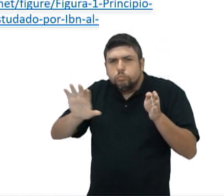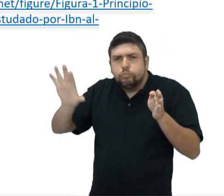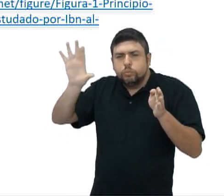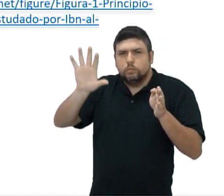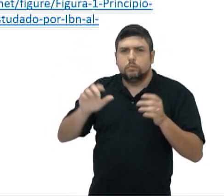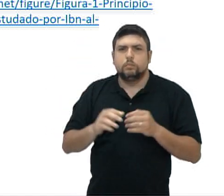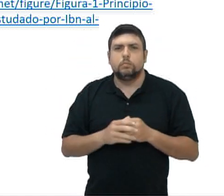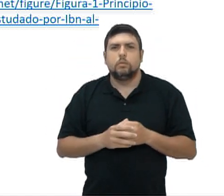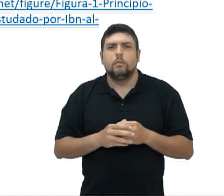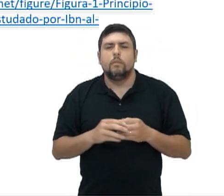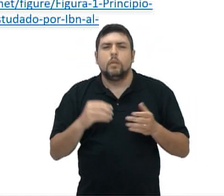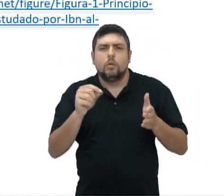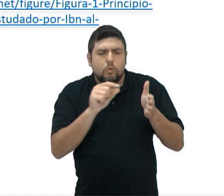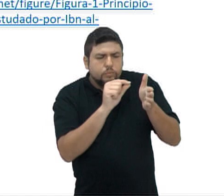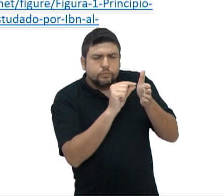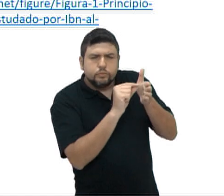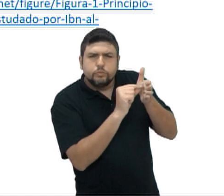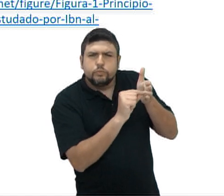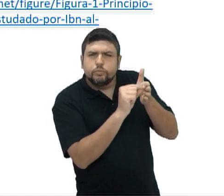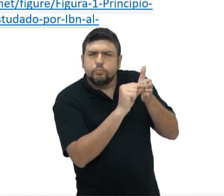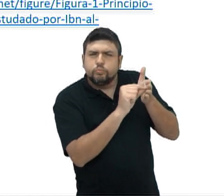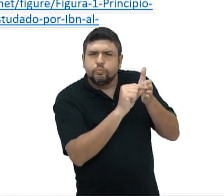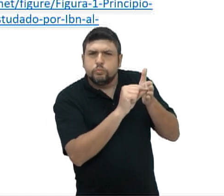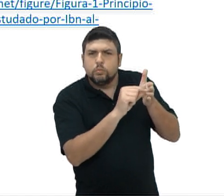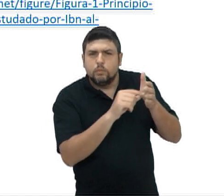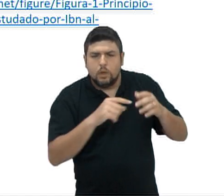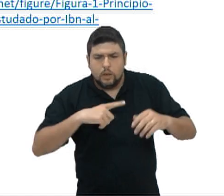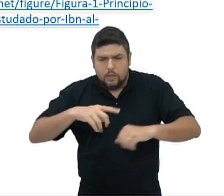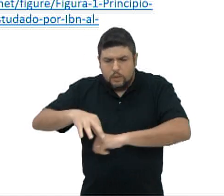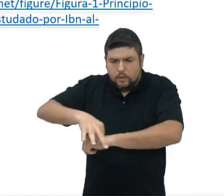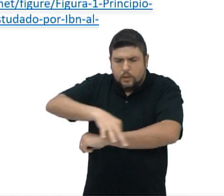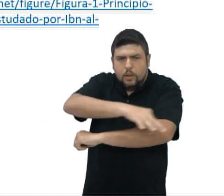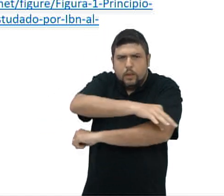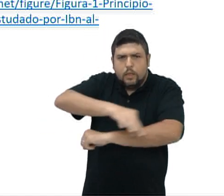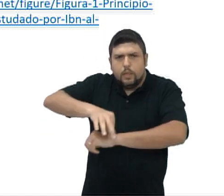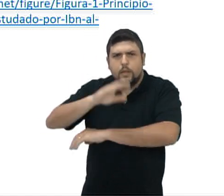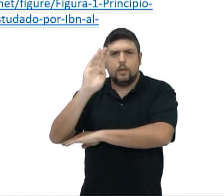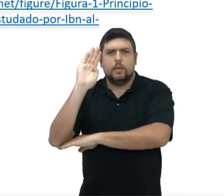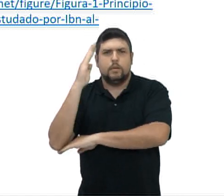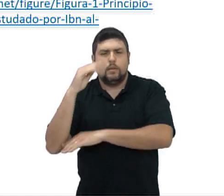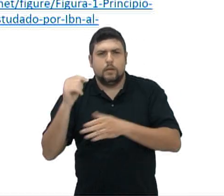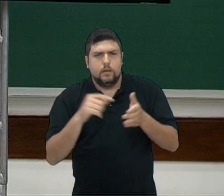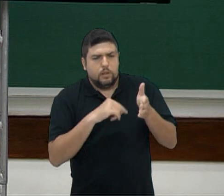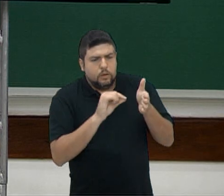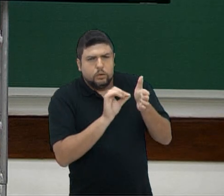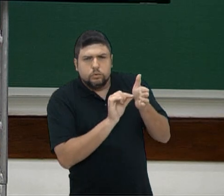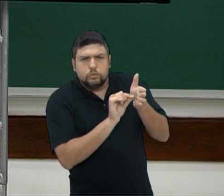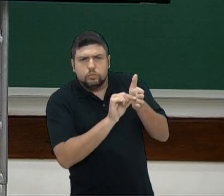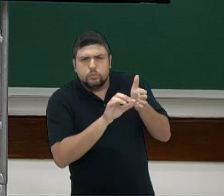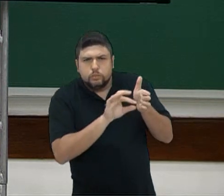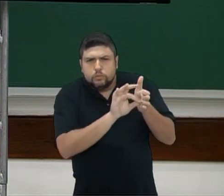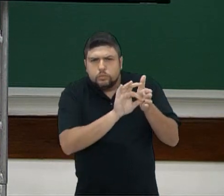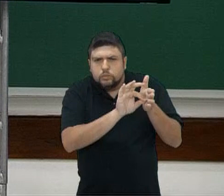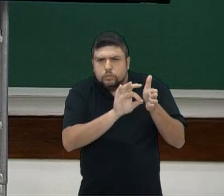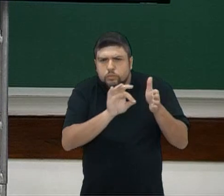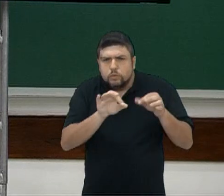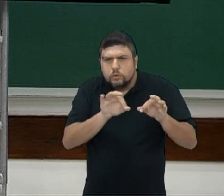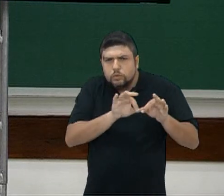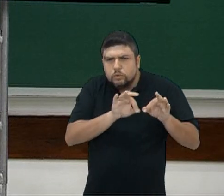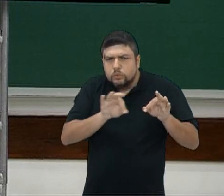pegar esse orifício e basicamente com uma régua de madeira conseguiu fazer um grande avanço na ciência, percebendo que a luz